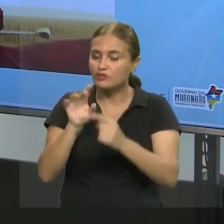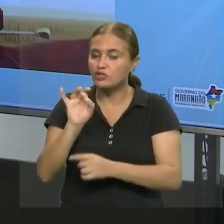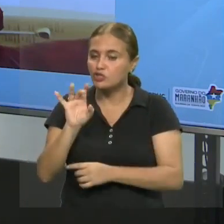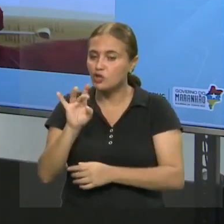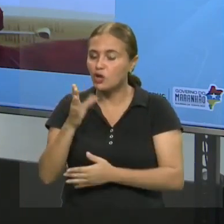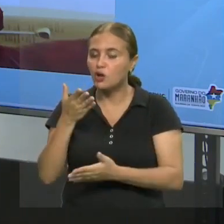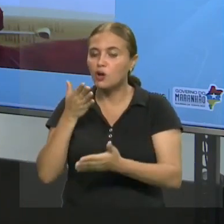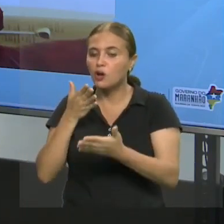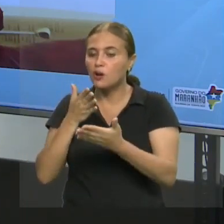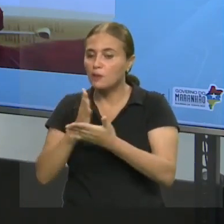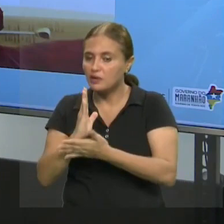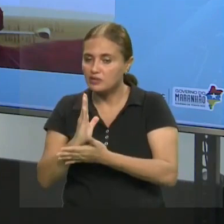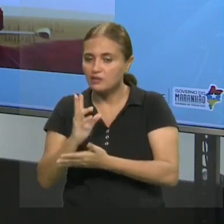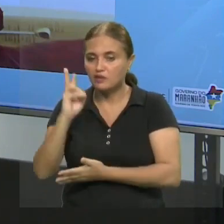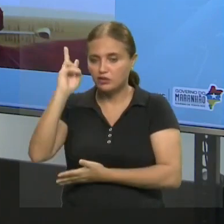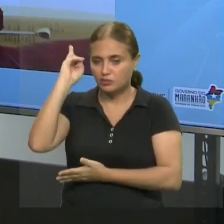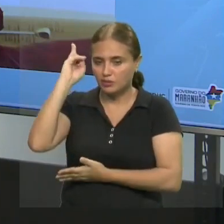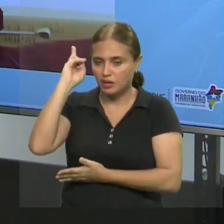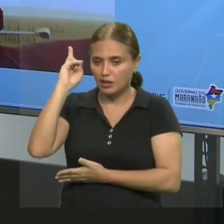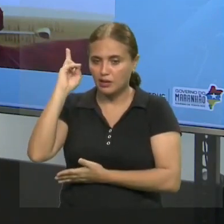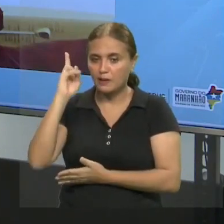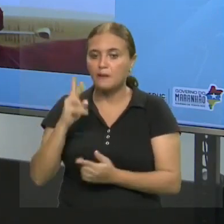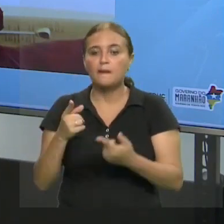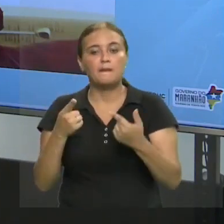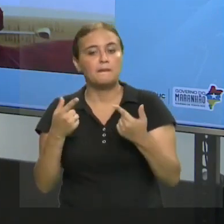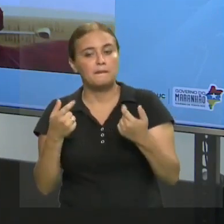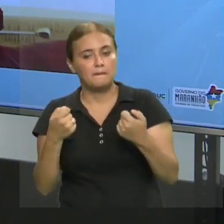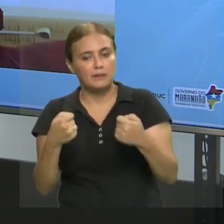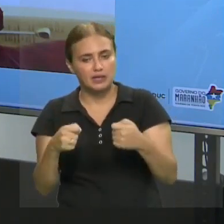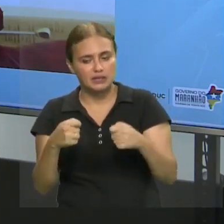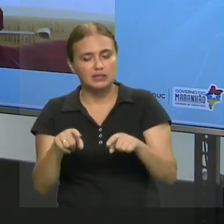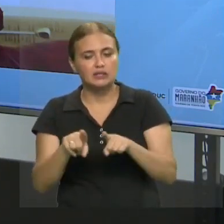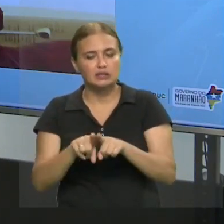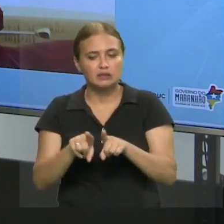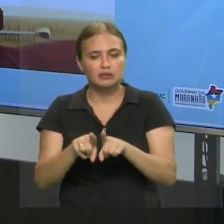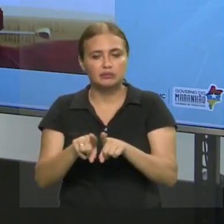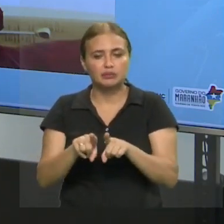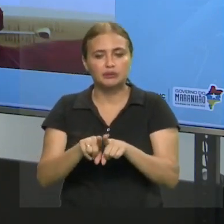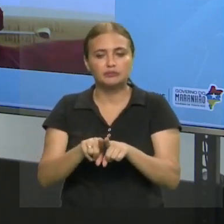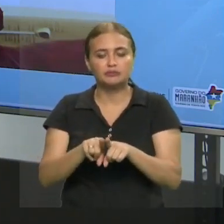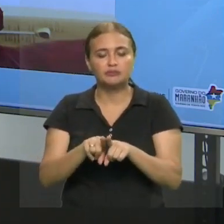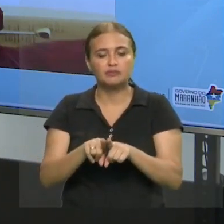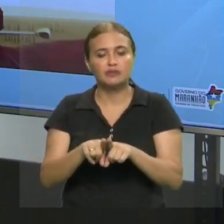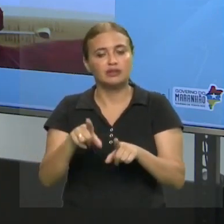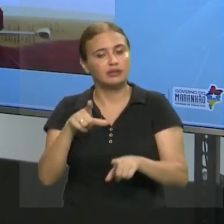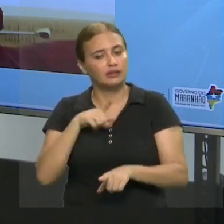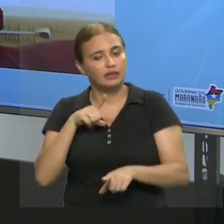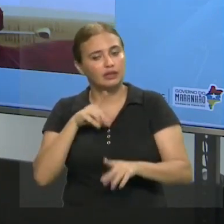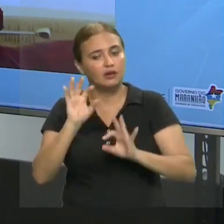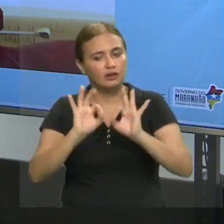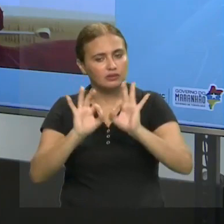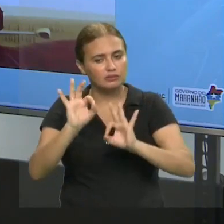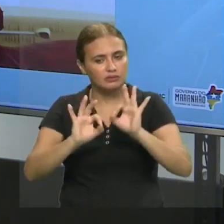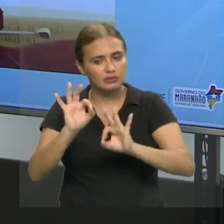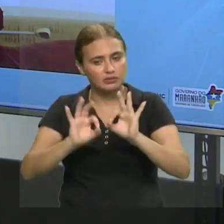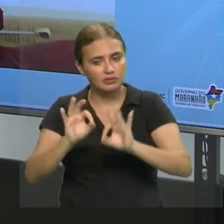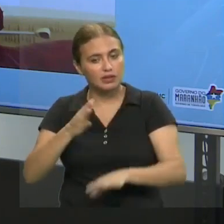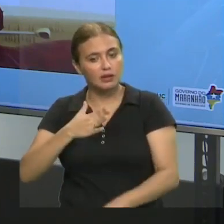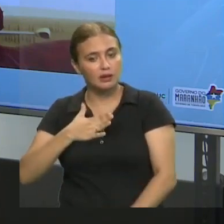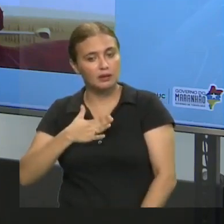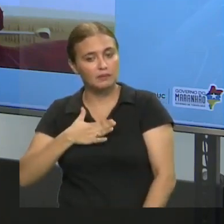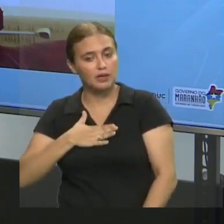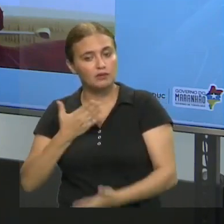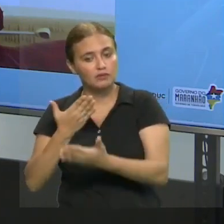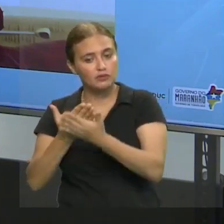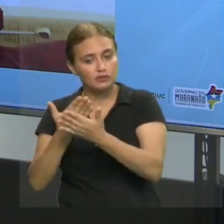no vestibular. A gente estava na aula anterior e falando de que eu tenho que planejar, organizar meus estudos